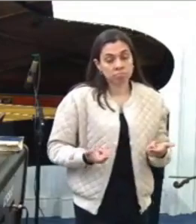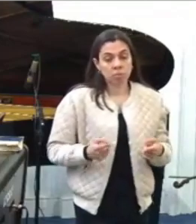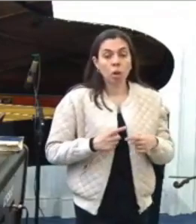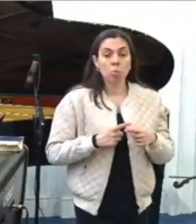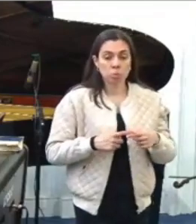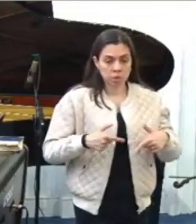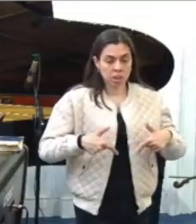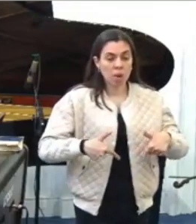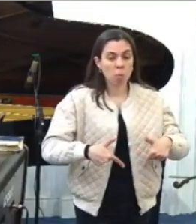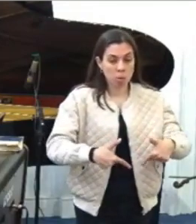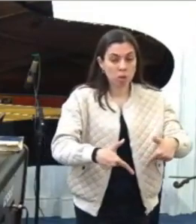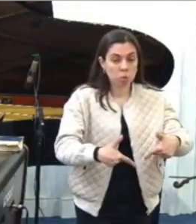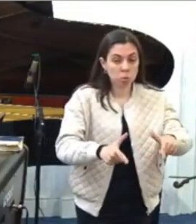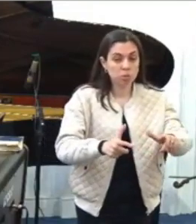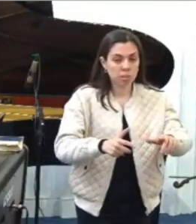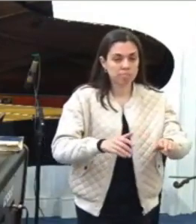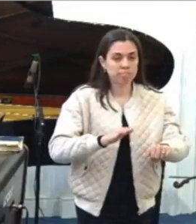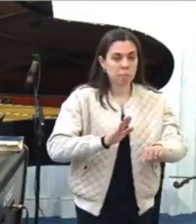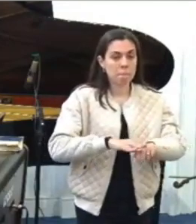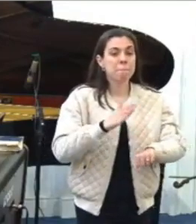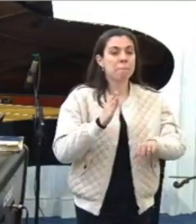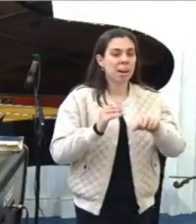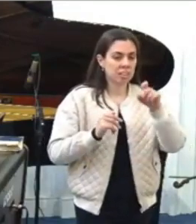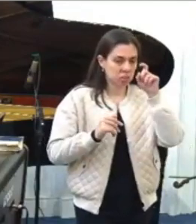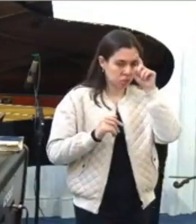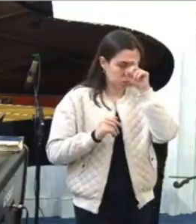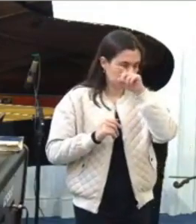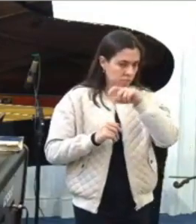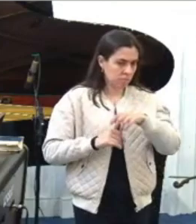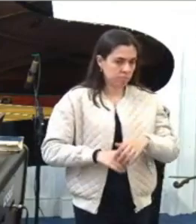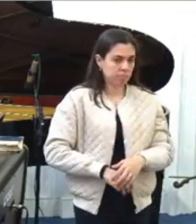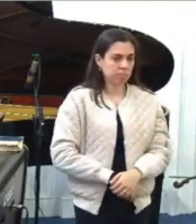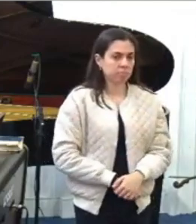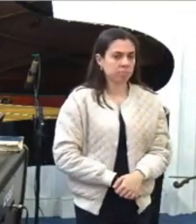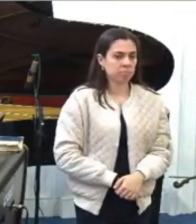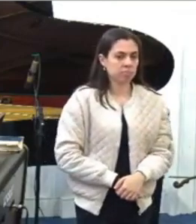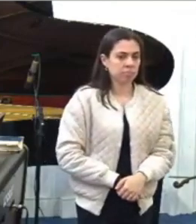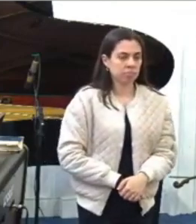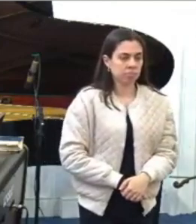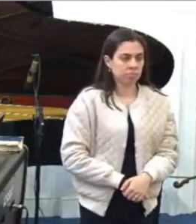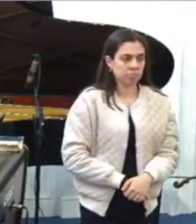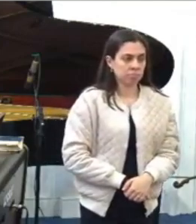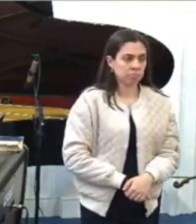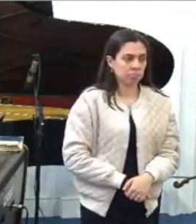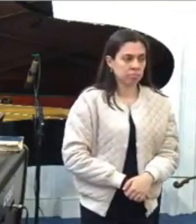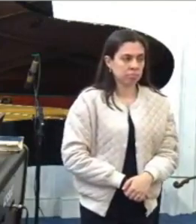estamos, mas esse campo por hora está um pouco menos minado do que os nossos irmãos já